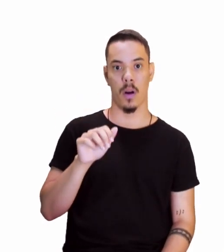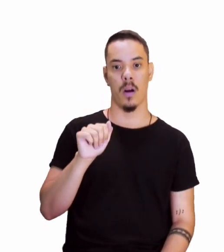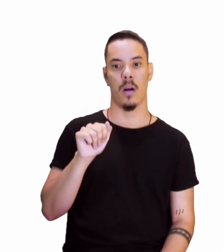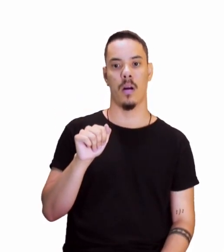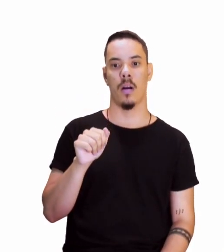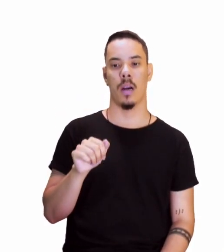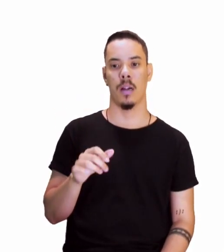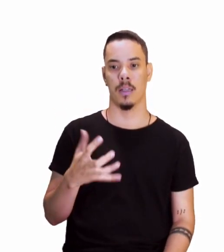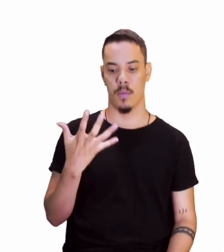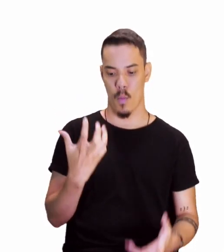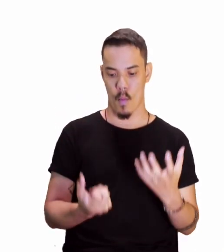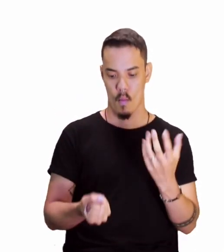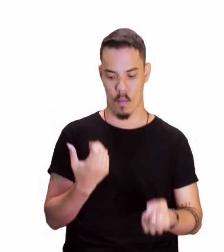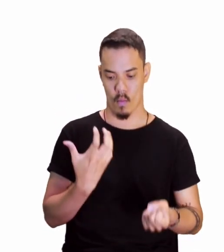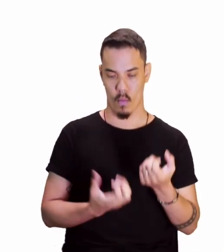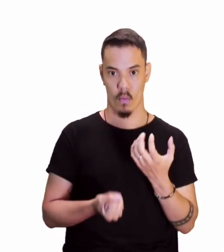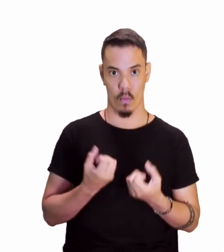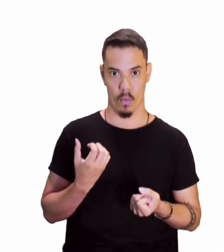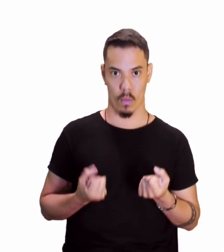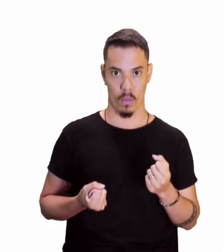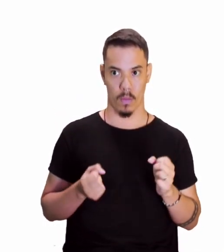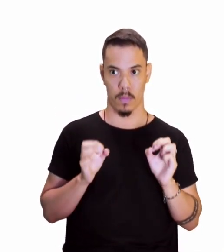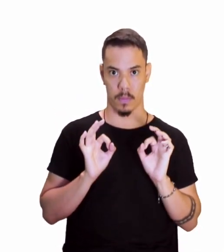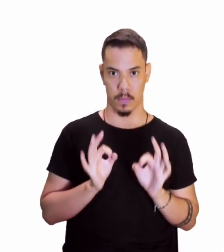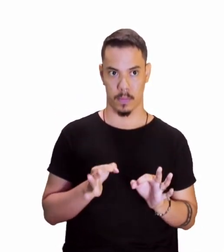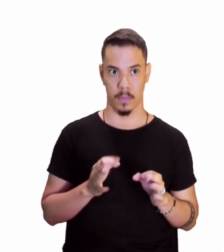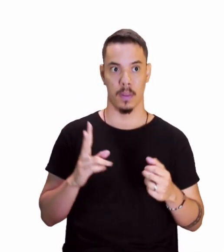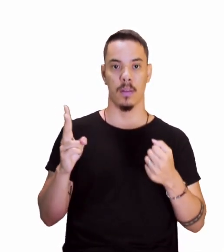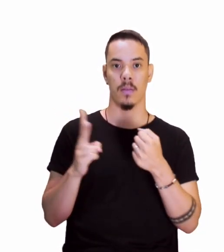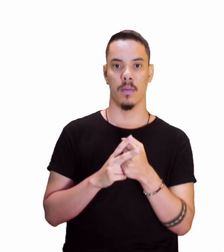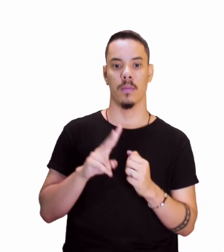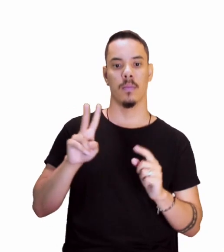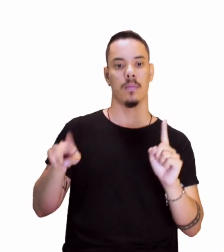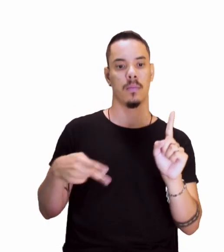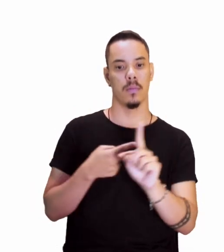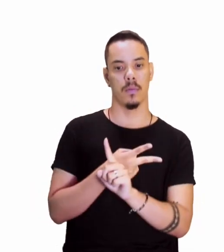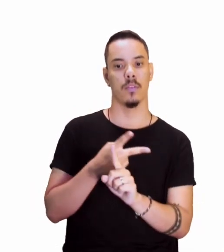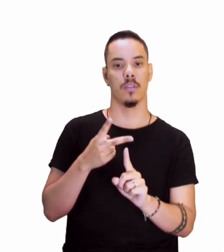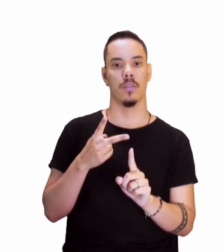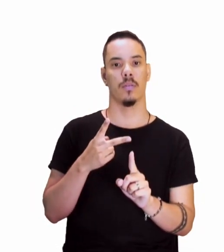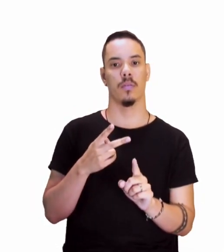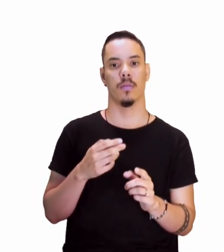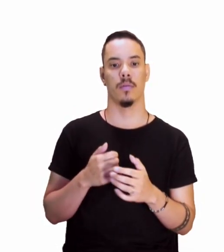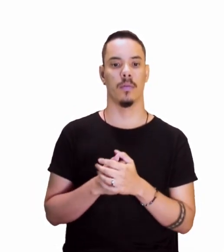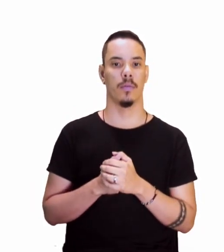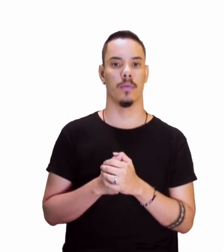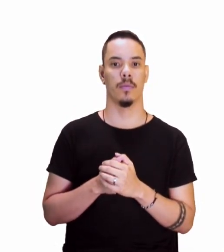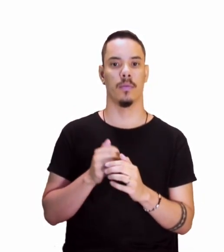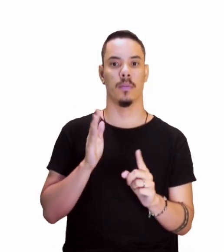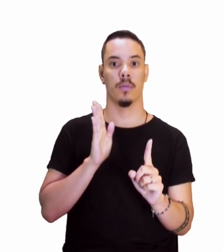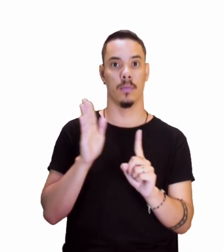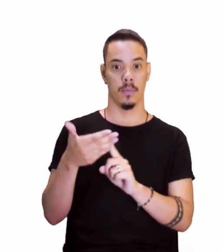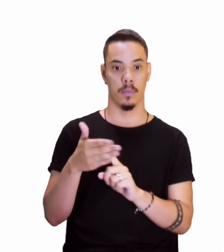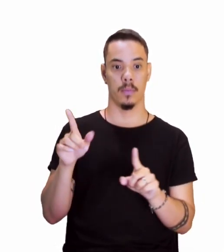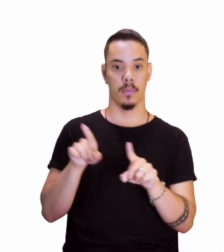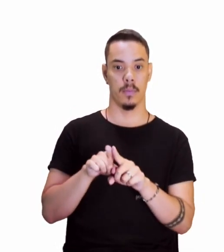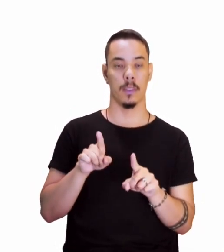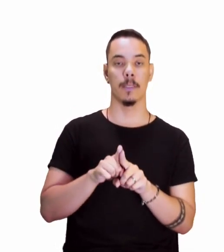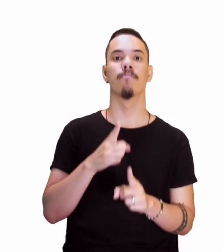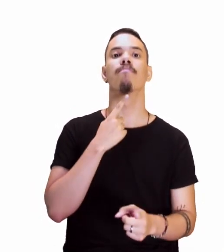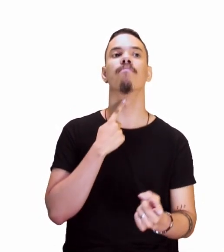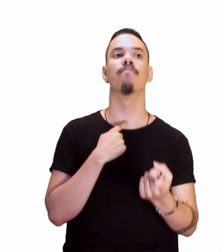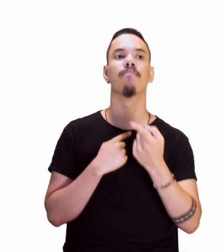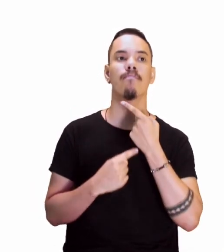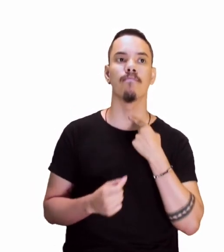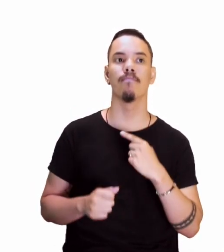assoalho, absorvem, tá certo? Verbo transitivo direto. E aspirar, de